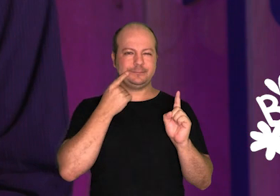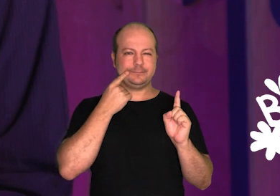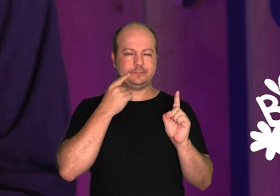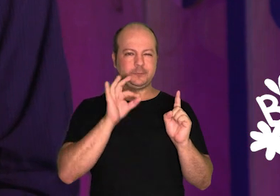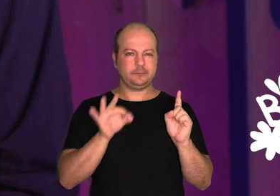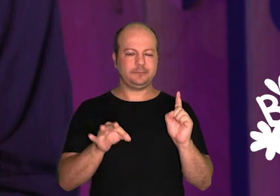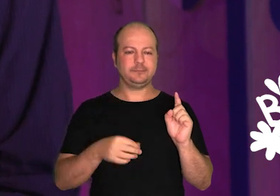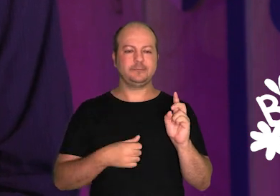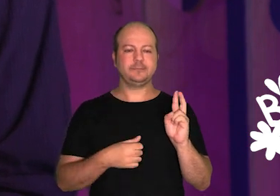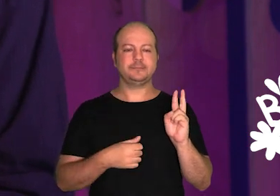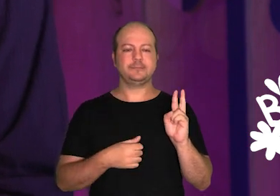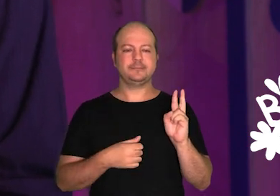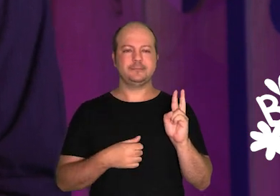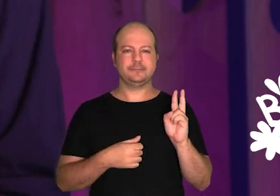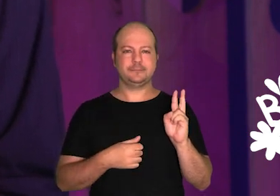Dois.